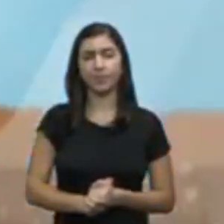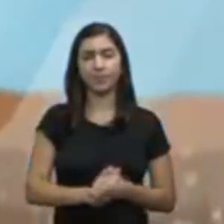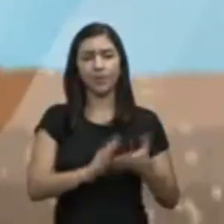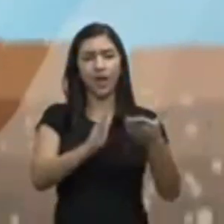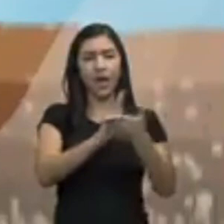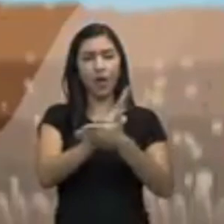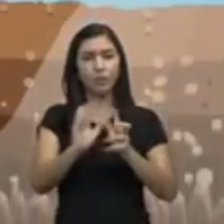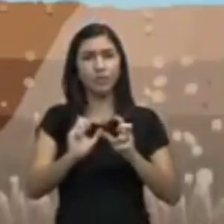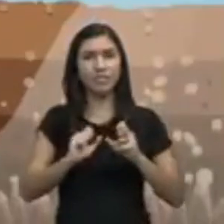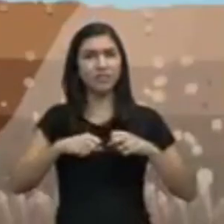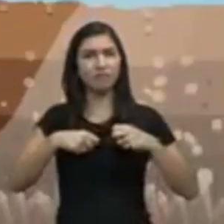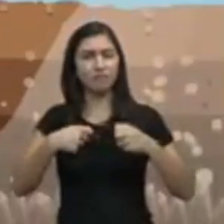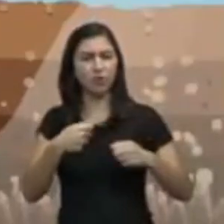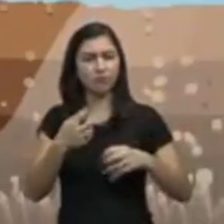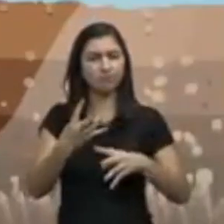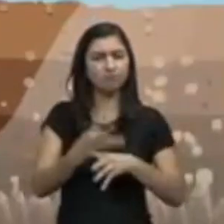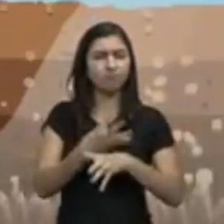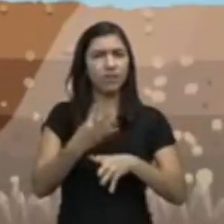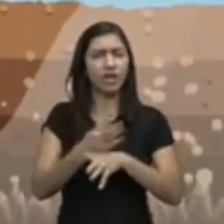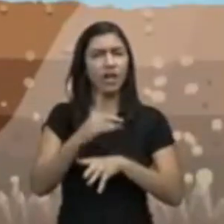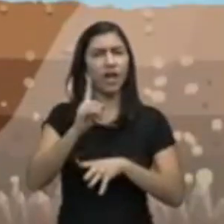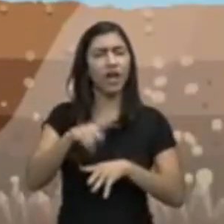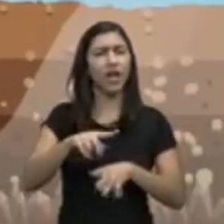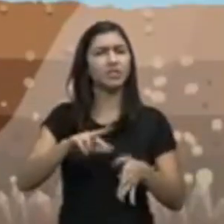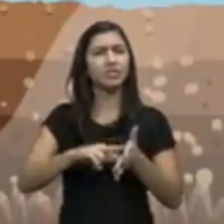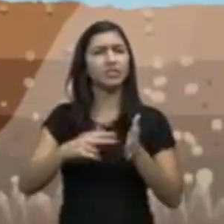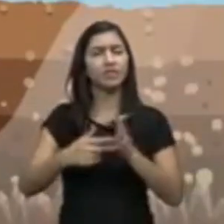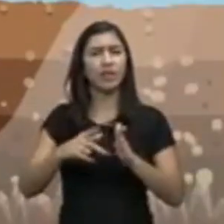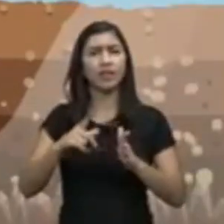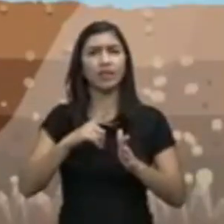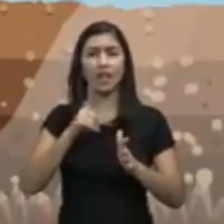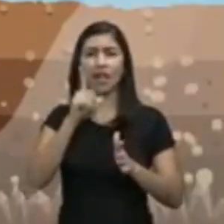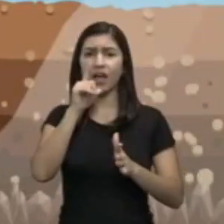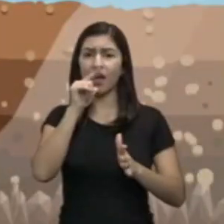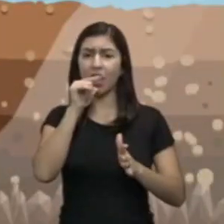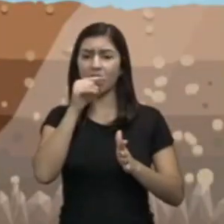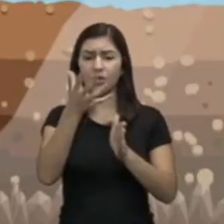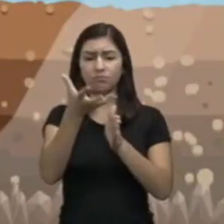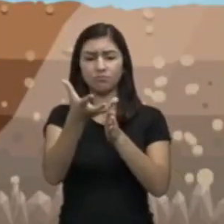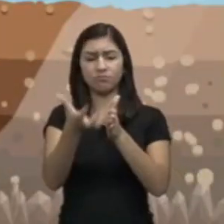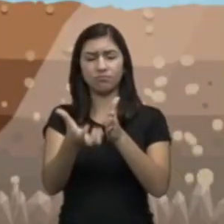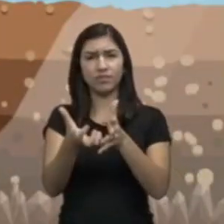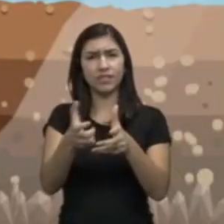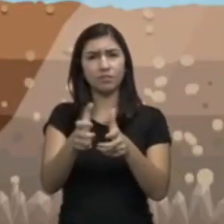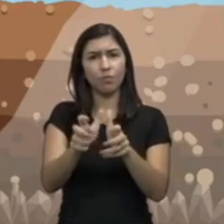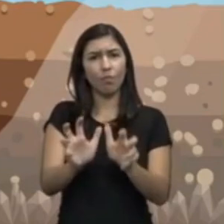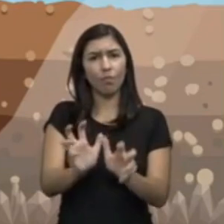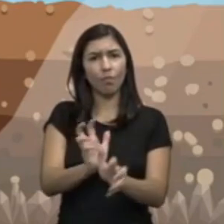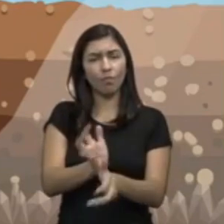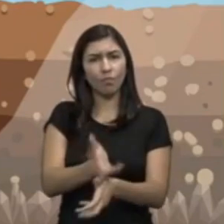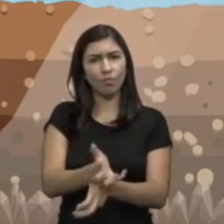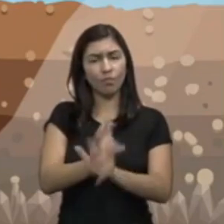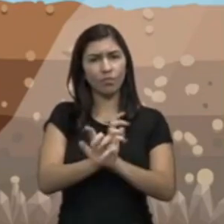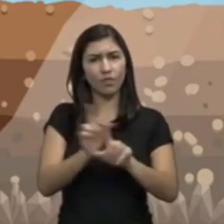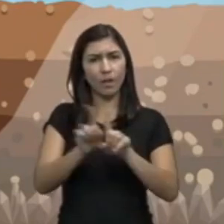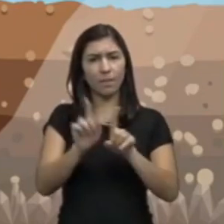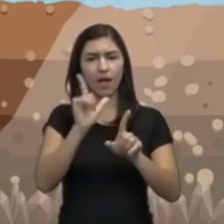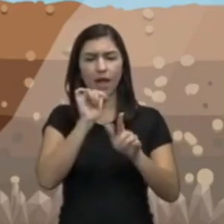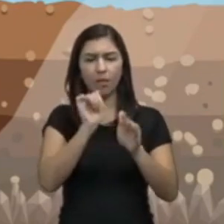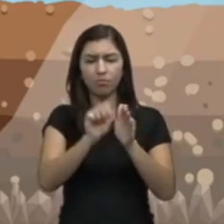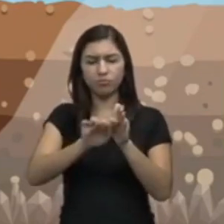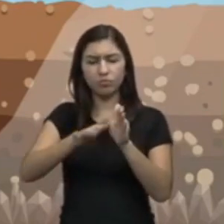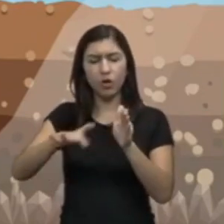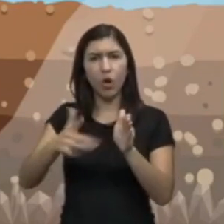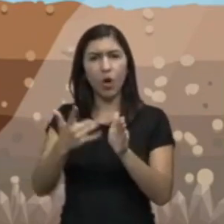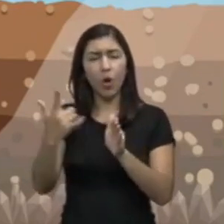Alguns esforços de resistência são consequência da presença de água, como a secagem e o umedecimento.